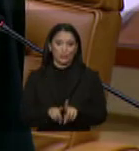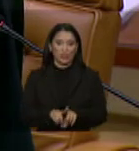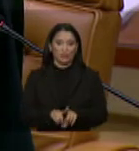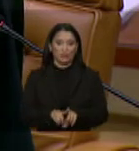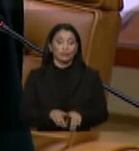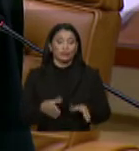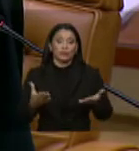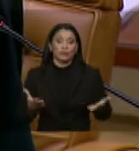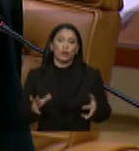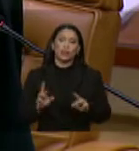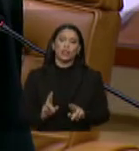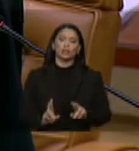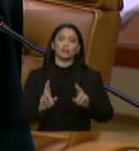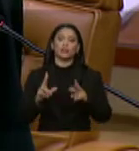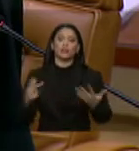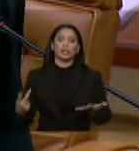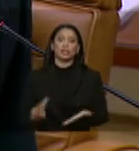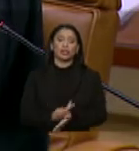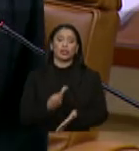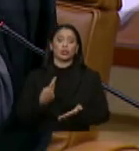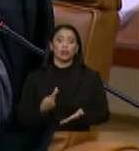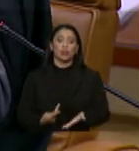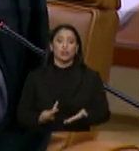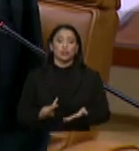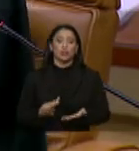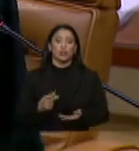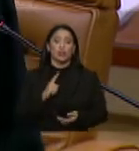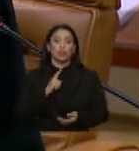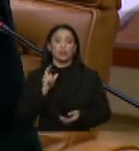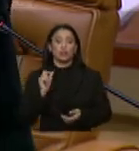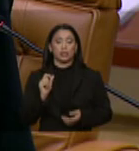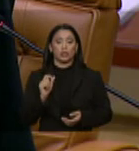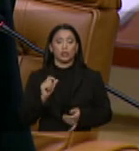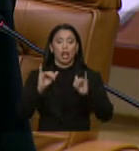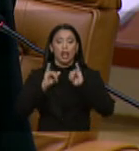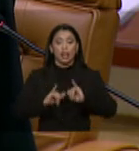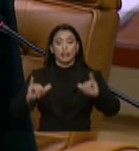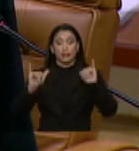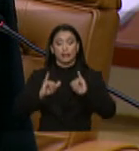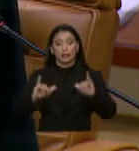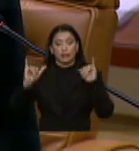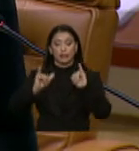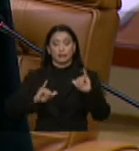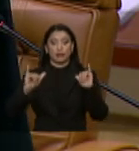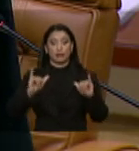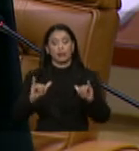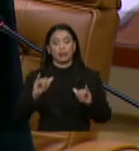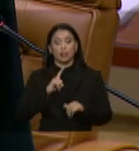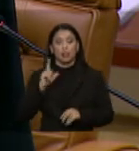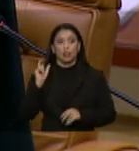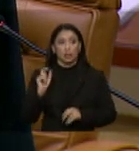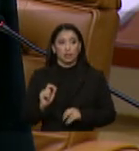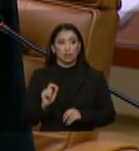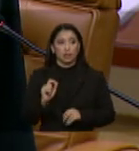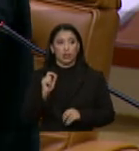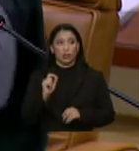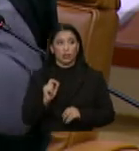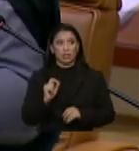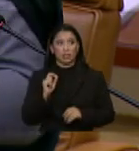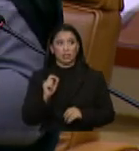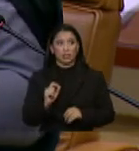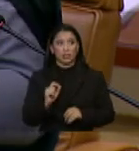é diferença de interpretação nesses casos onde a informação é uma ideia colocada nessas